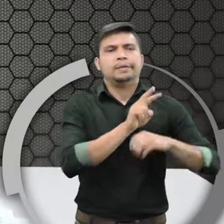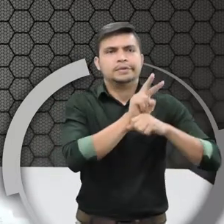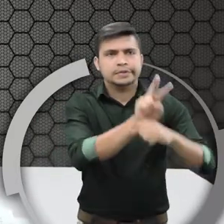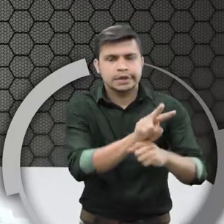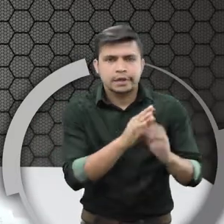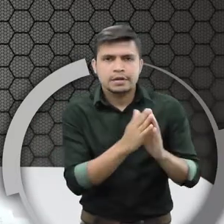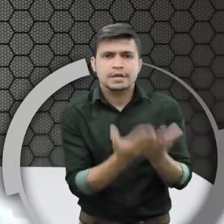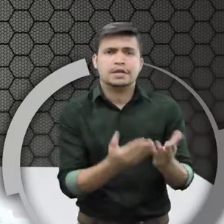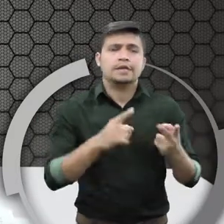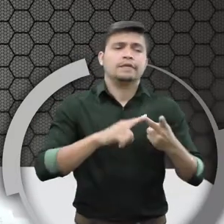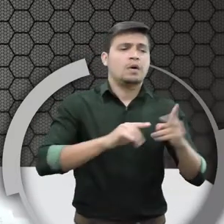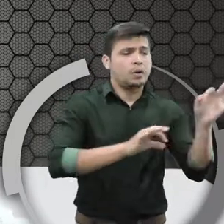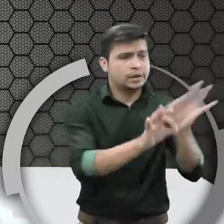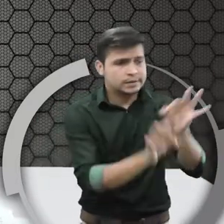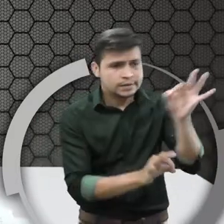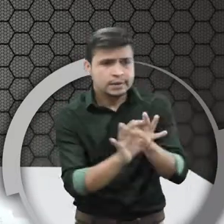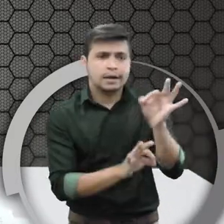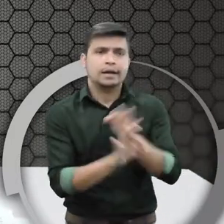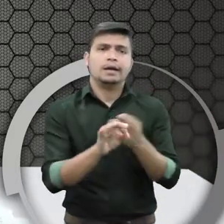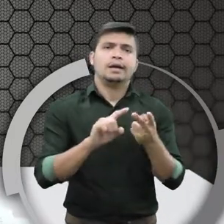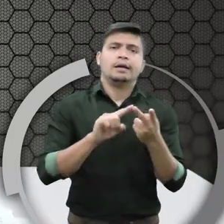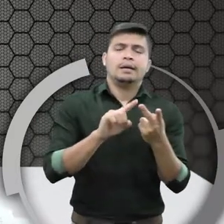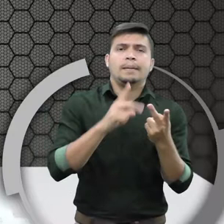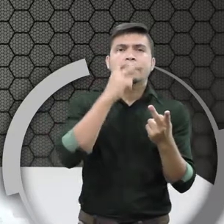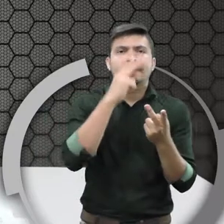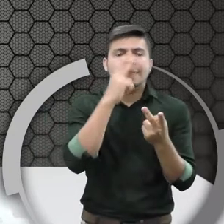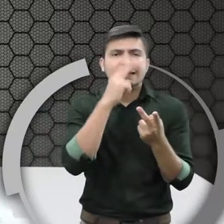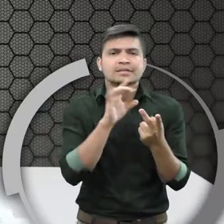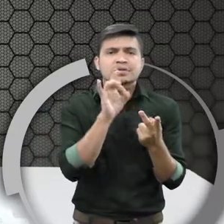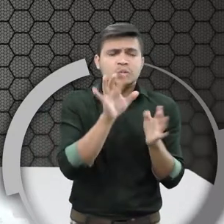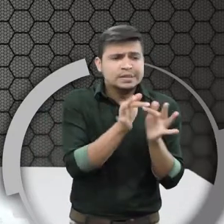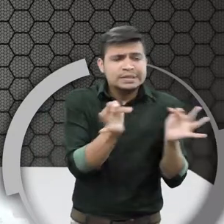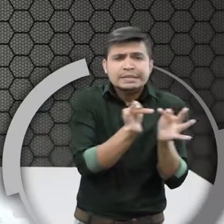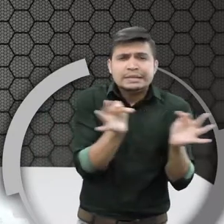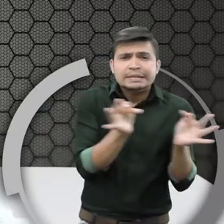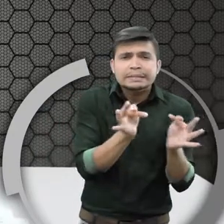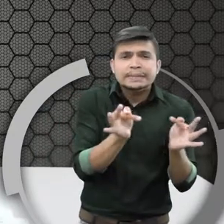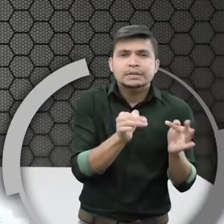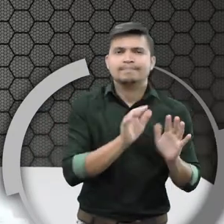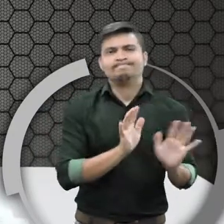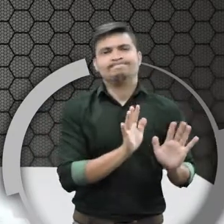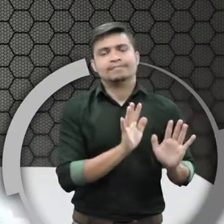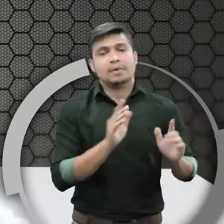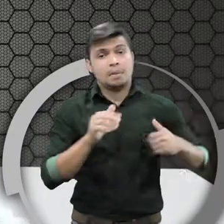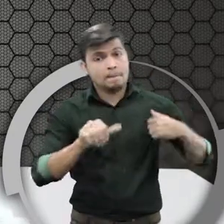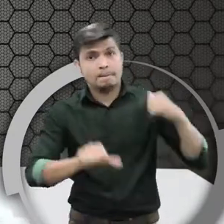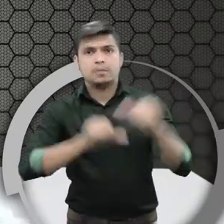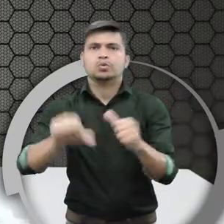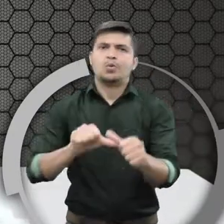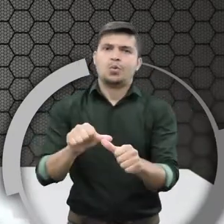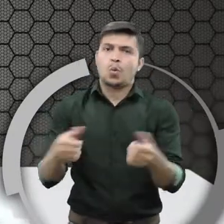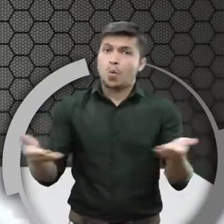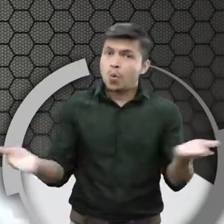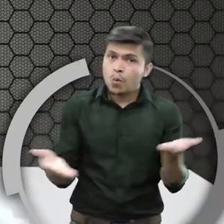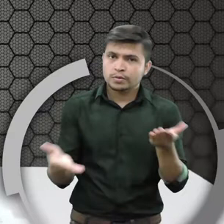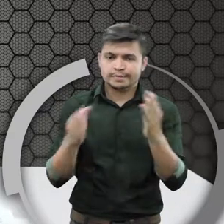de multimídia, apenas para poder veicular realmente ações simples na escola, já não é mais assim. O multimeios é